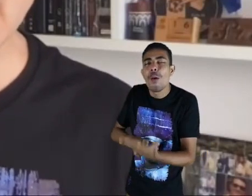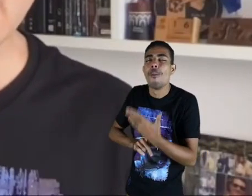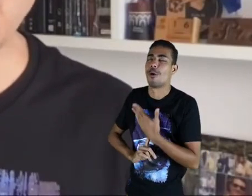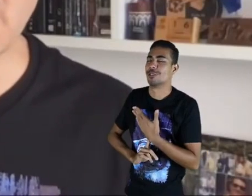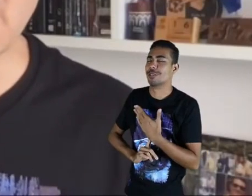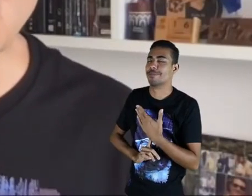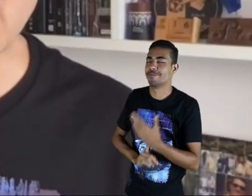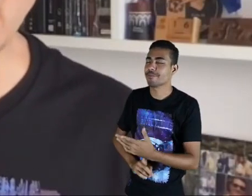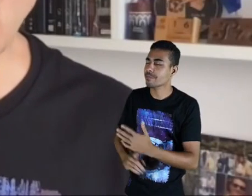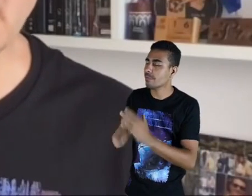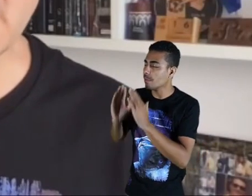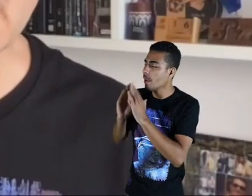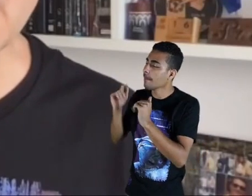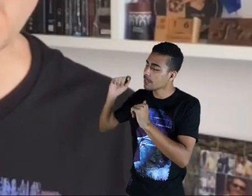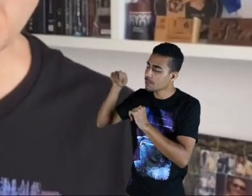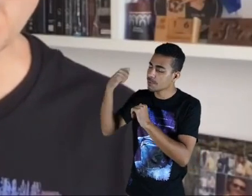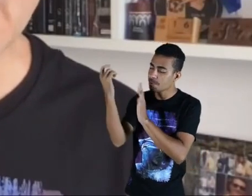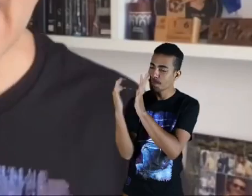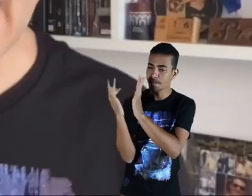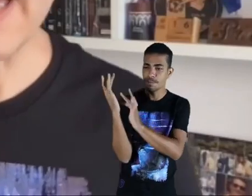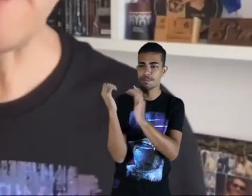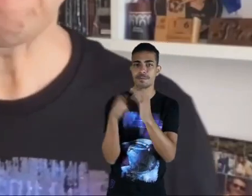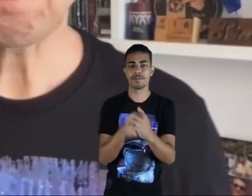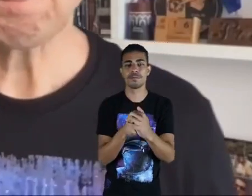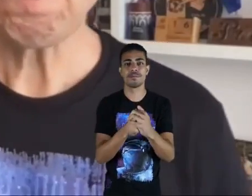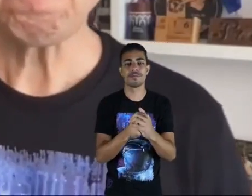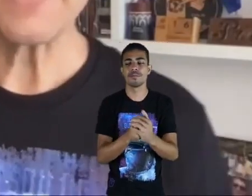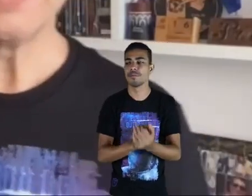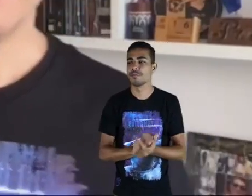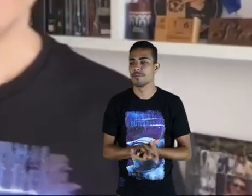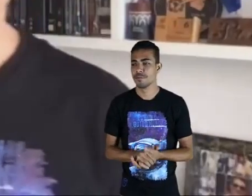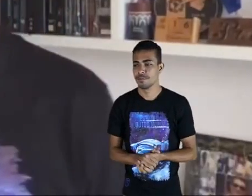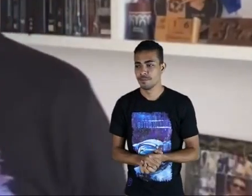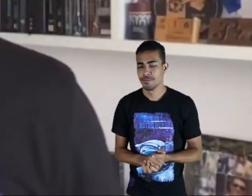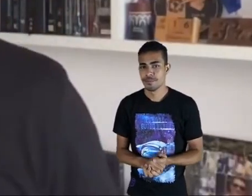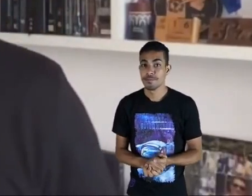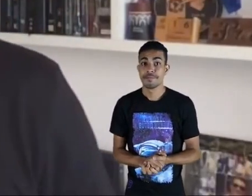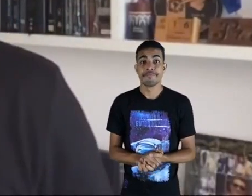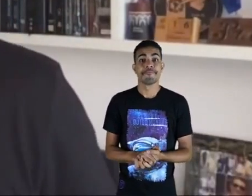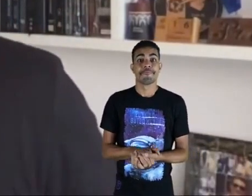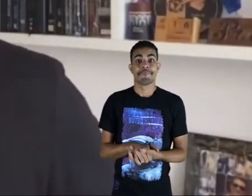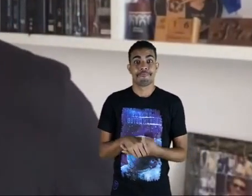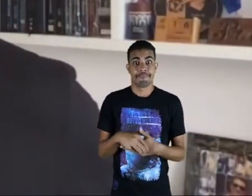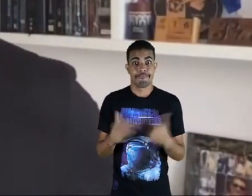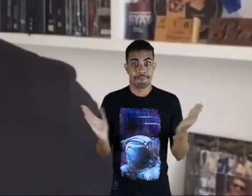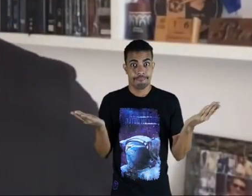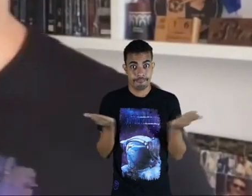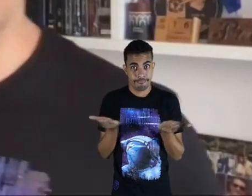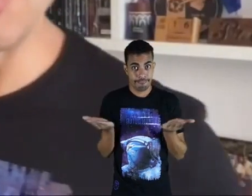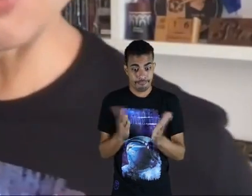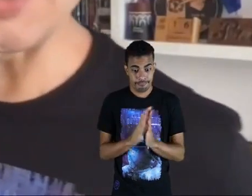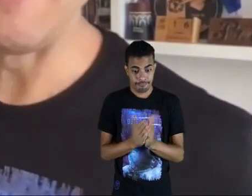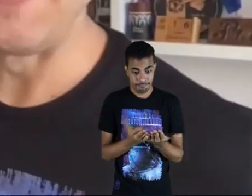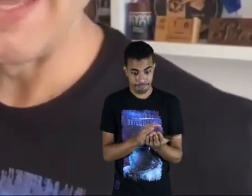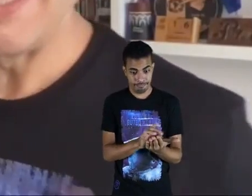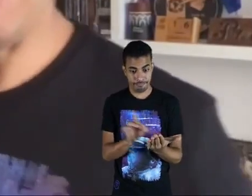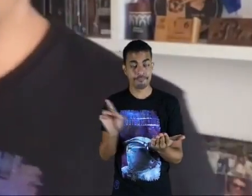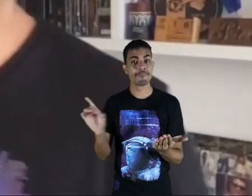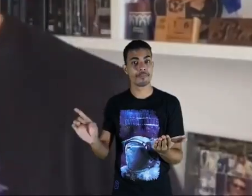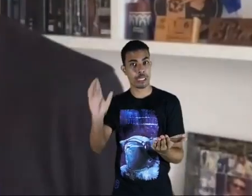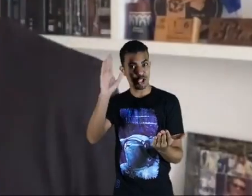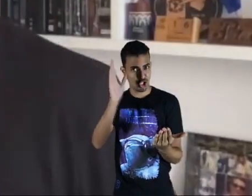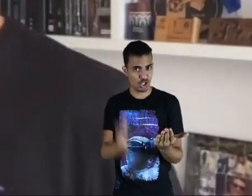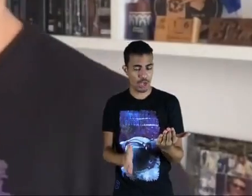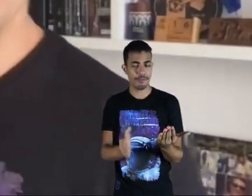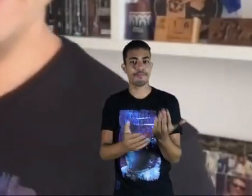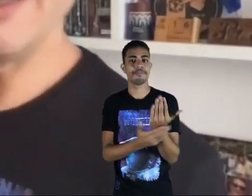a nós. Te pedimos em nome de Jesus. Amém. Então abrimos em Hebreus capítulo 11